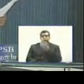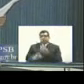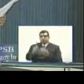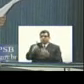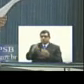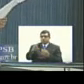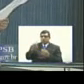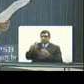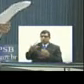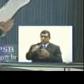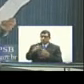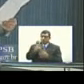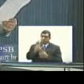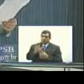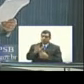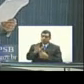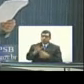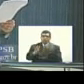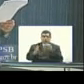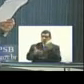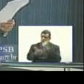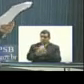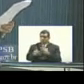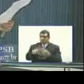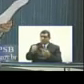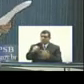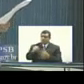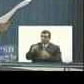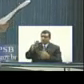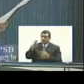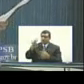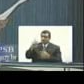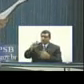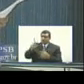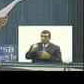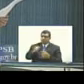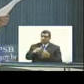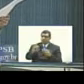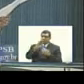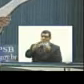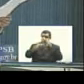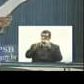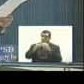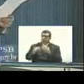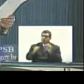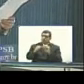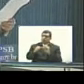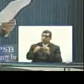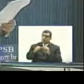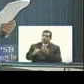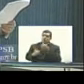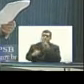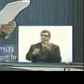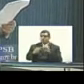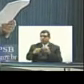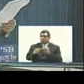obras paradas credores sem receber e mais de 2 Bilhões gastos acima do arrecadado faça